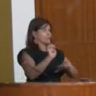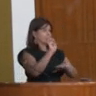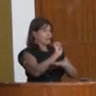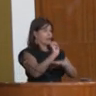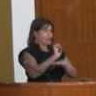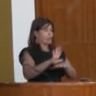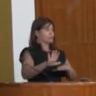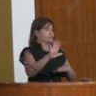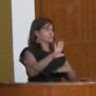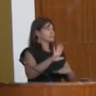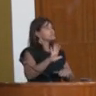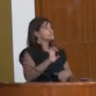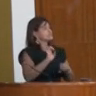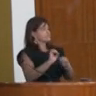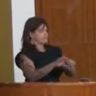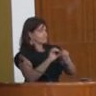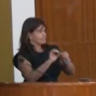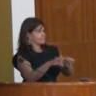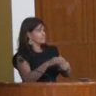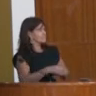Educação.